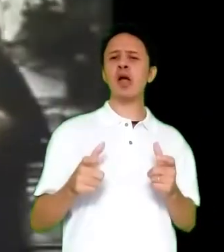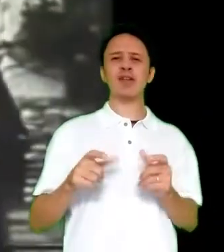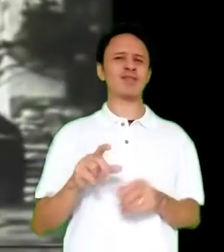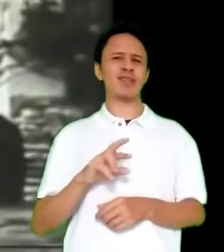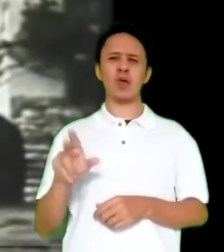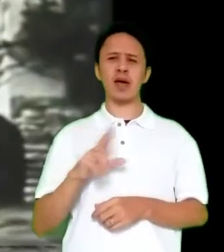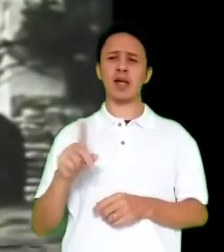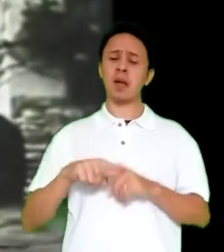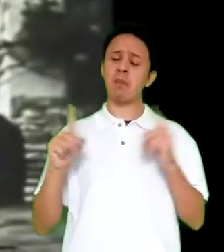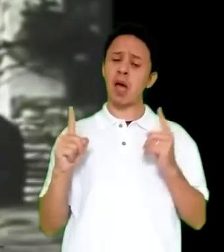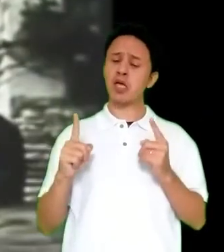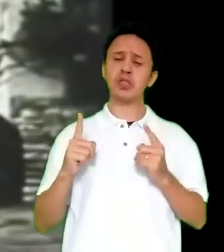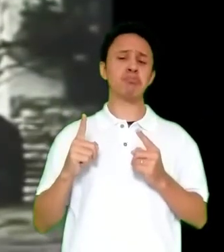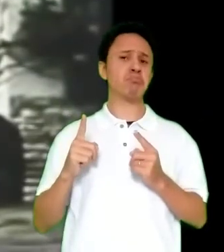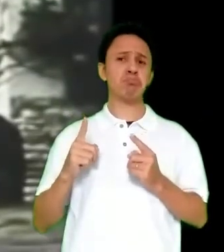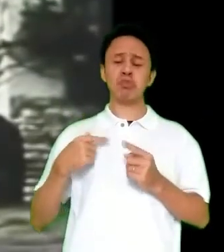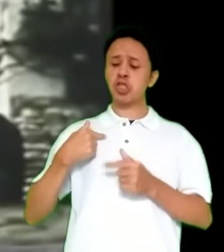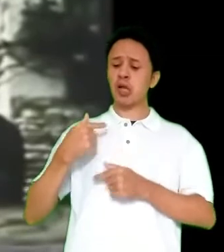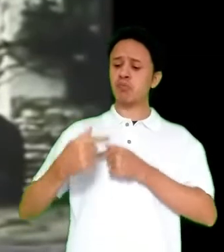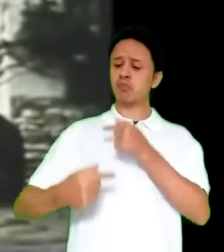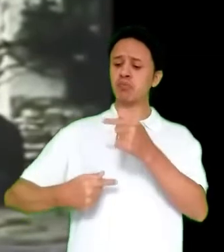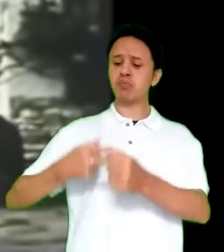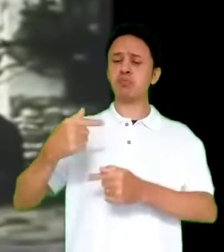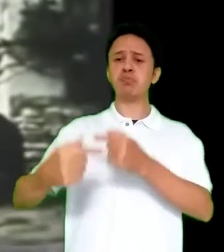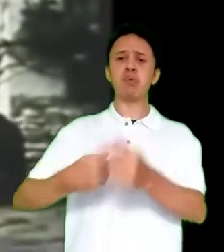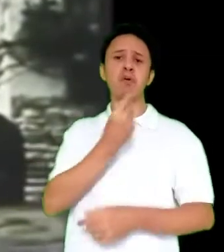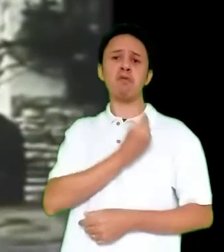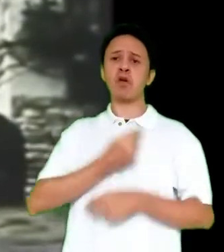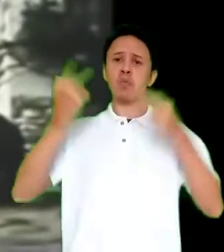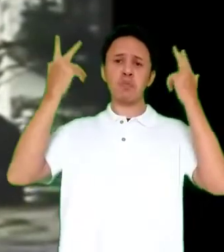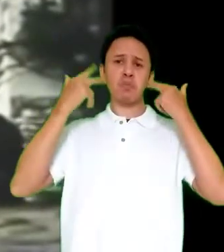a vida seguia o seu curso tranquilo, geração após geração.